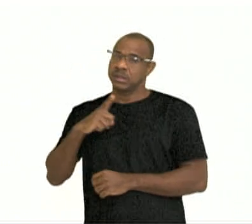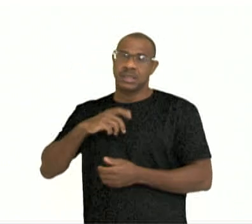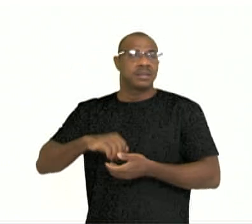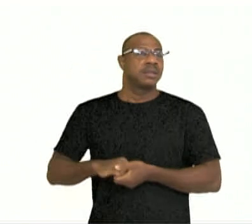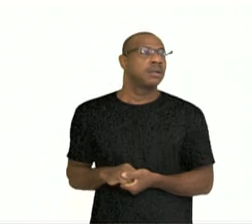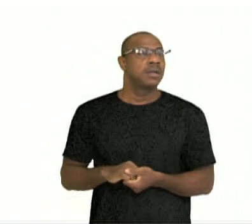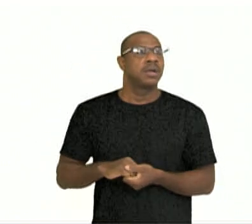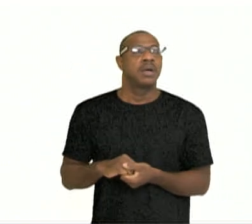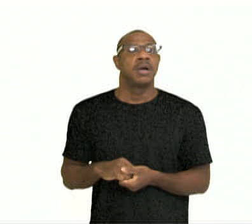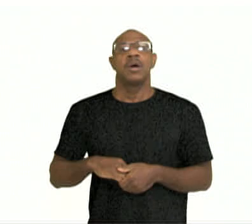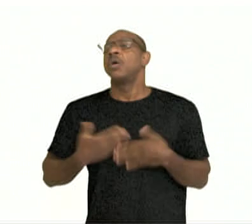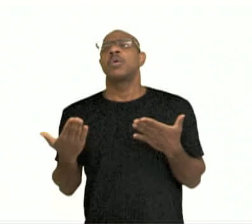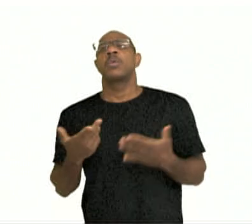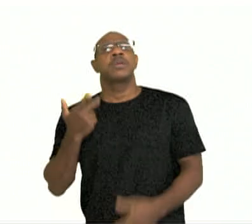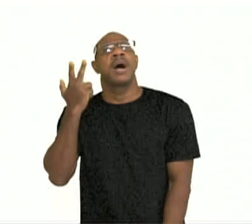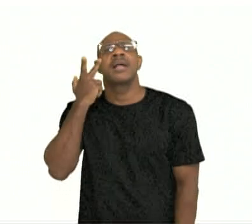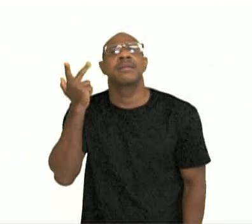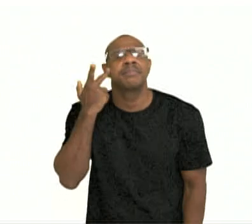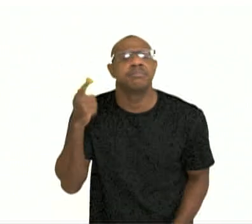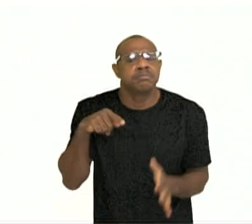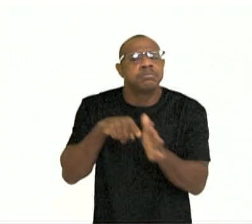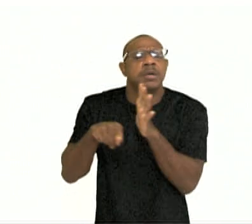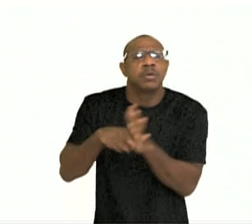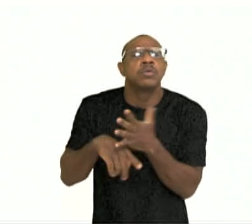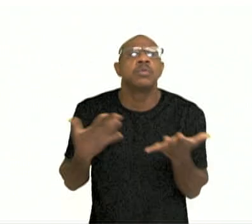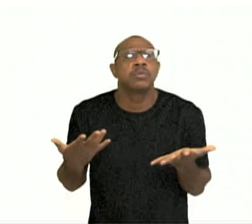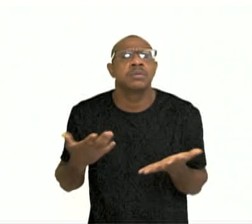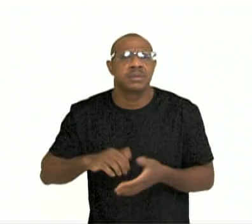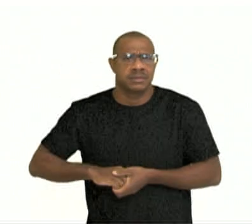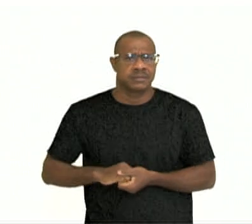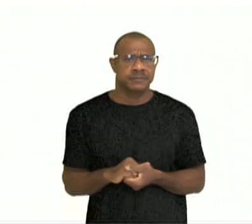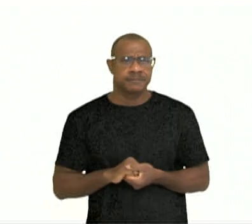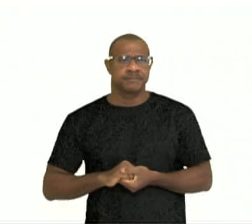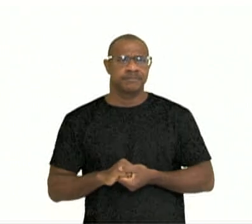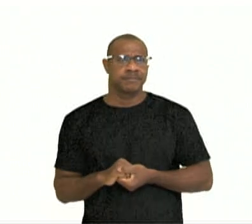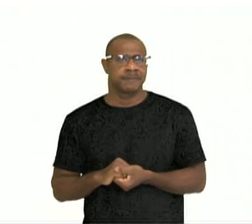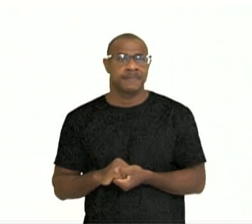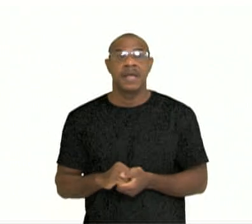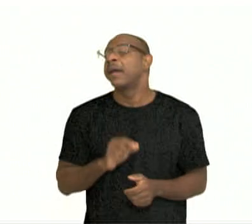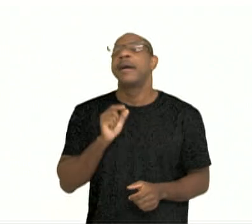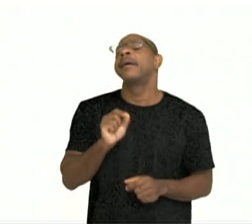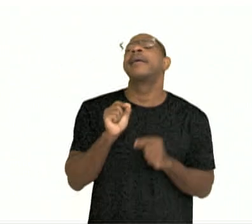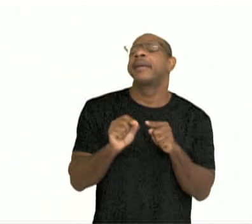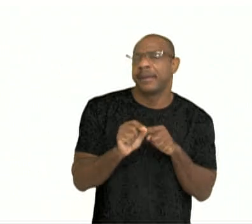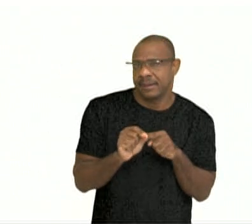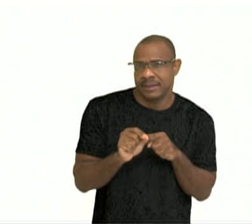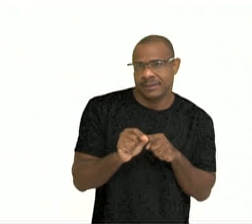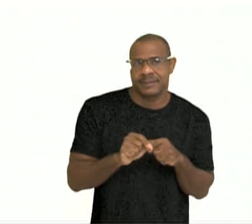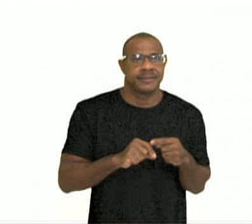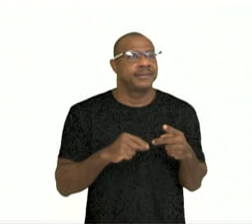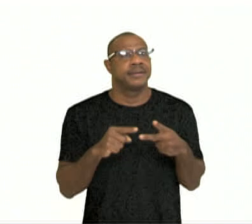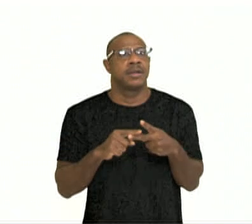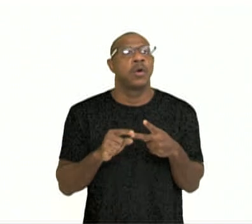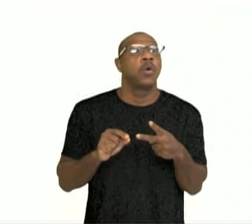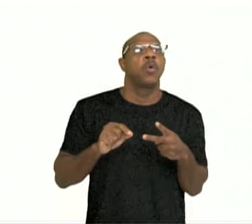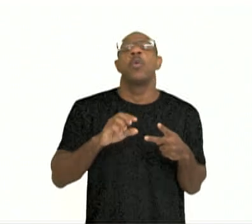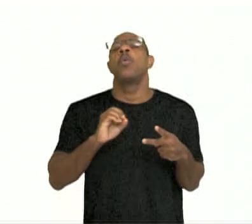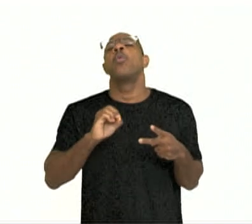são as perguntas típicas do LIDE, então? Bora comigo ver! Quem, o